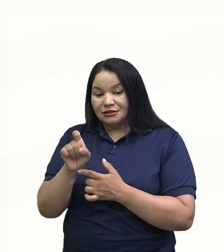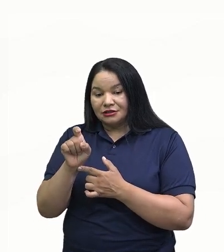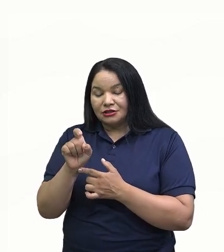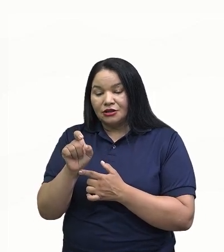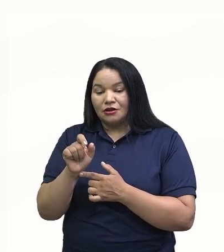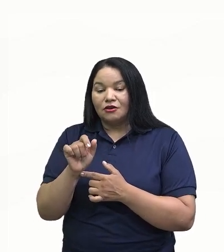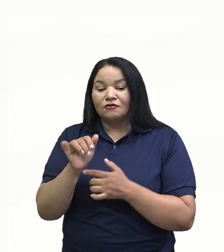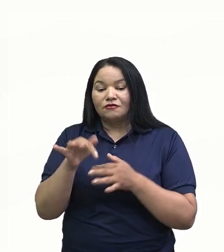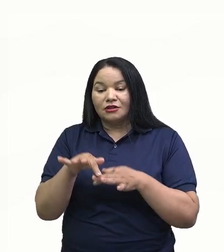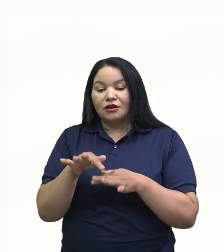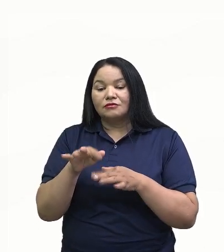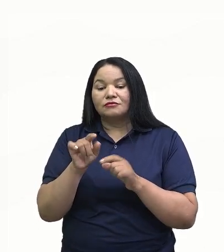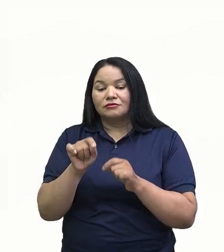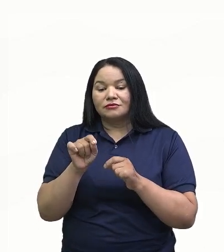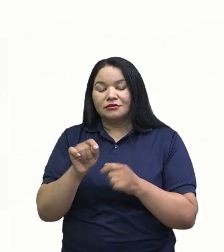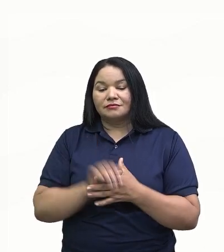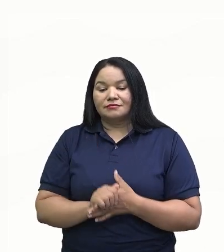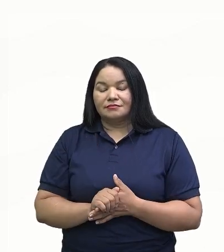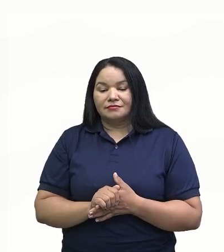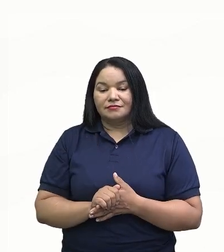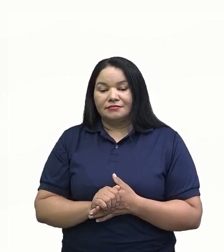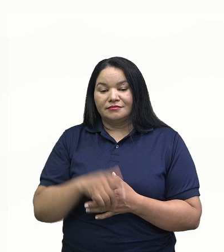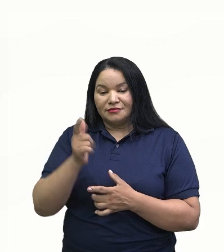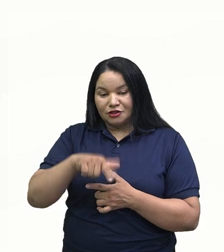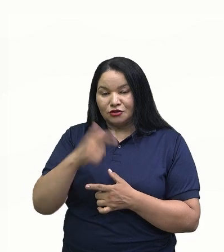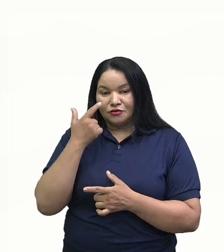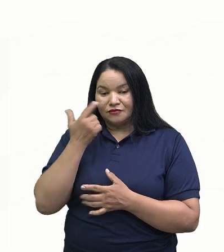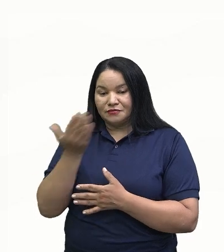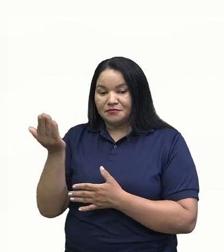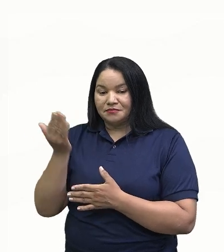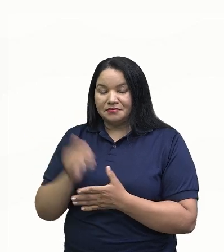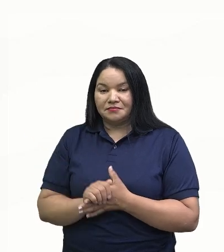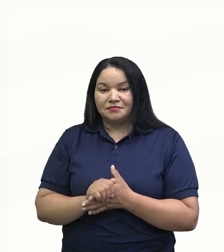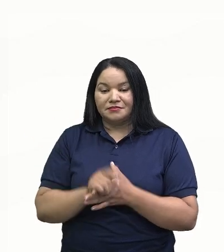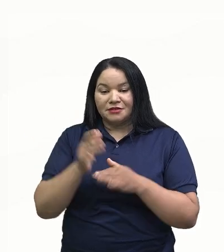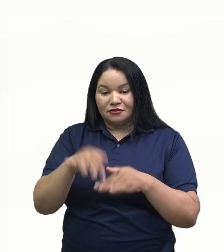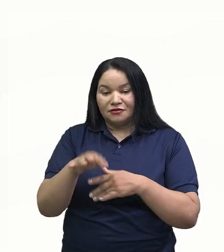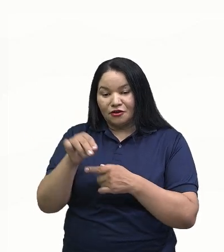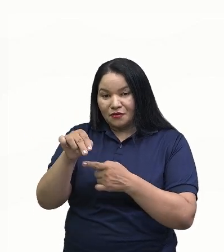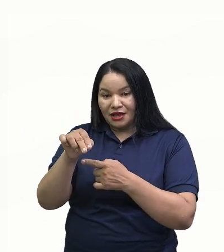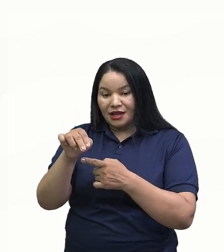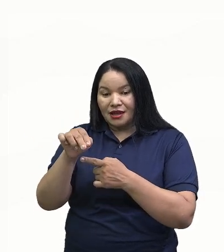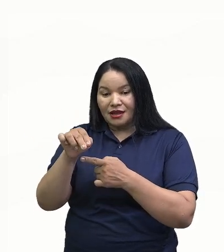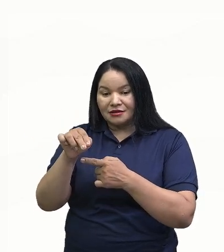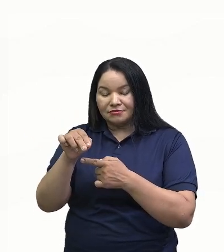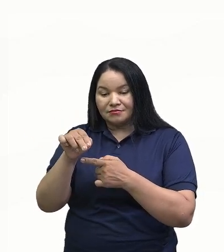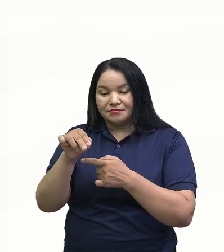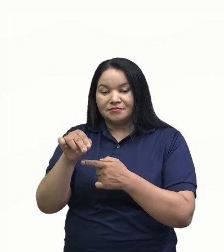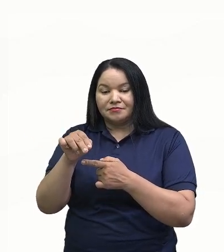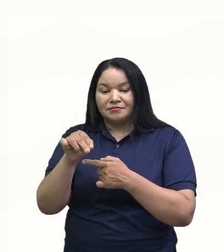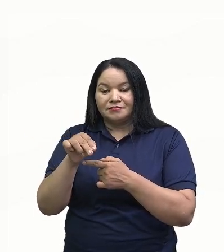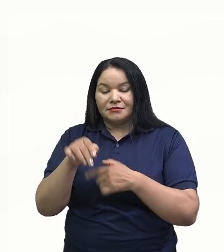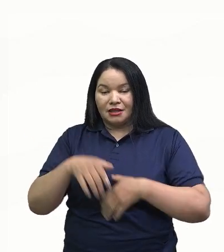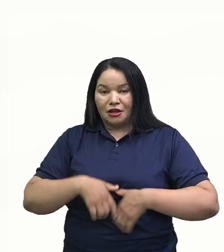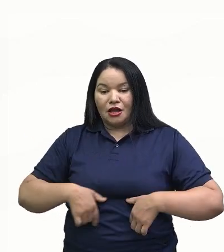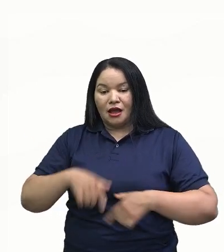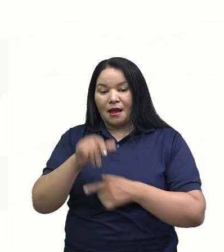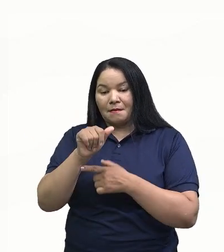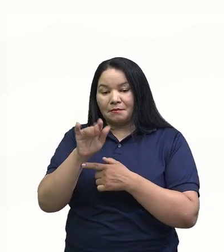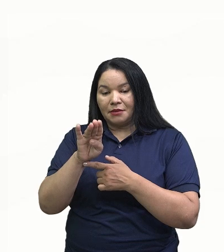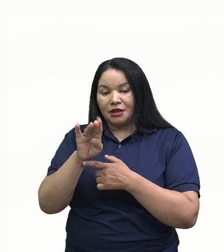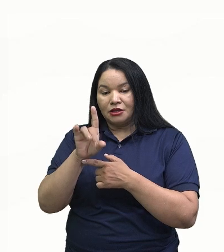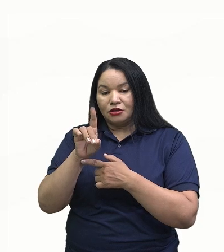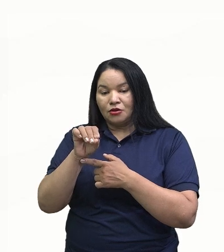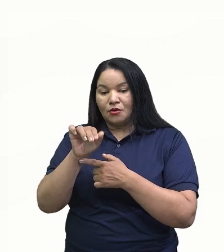aqui. Desculpa, bem aqui, gente, termina com N. Abdômen, observe aqui, ó. A